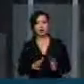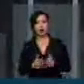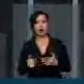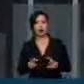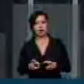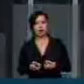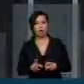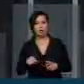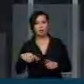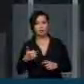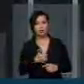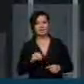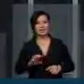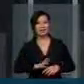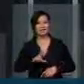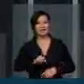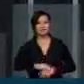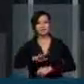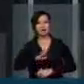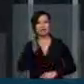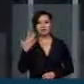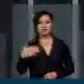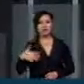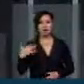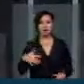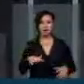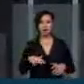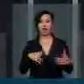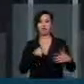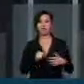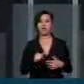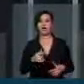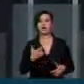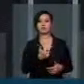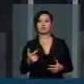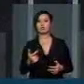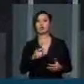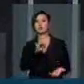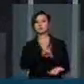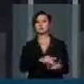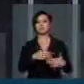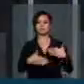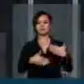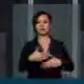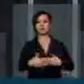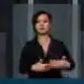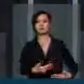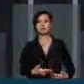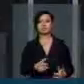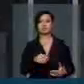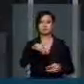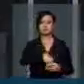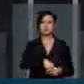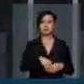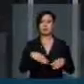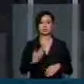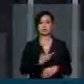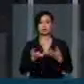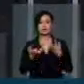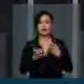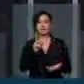mais caro do que isso e tira a legitimidade do processo eleitoral. Então nós queremos sim ter uma proposta